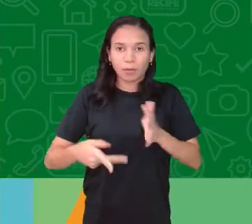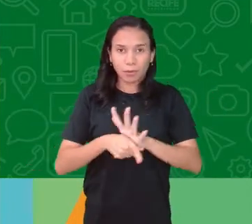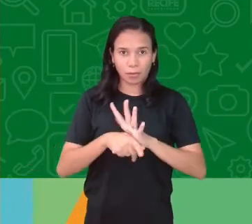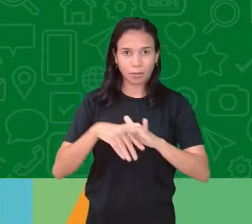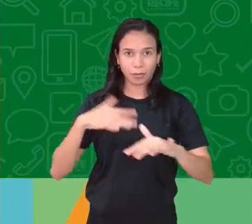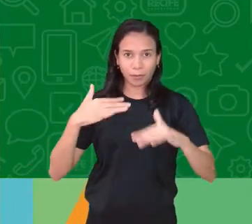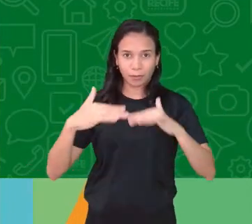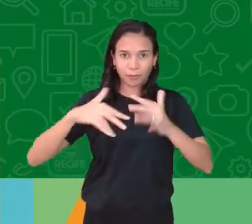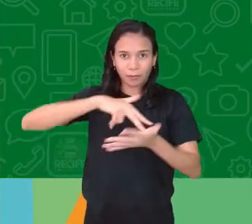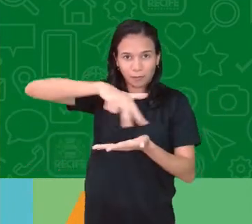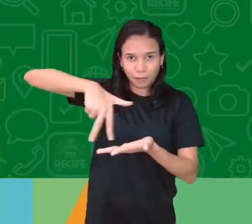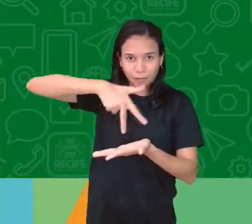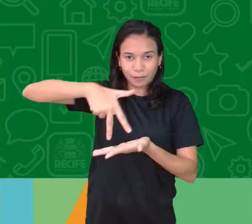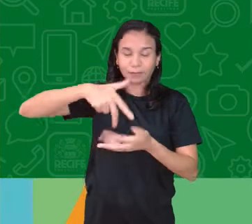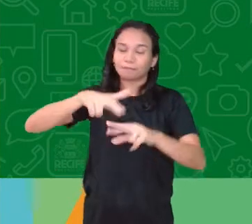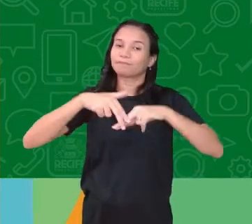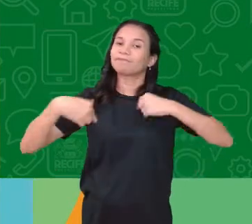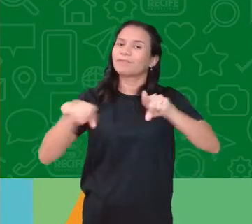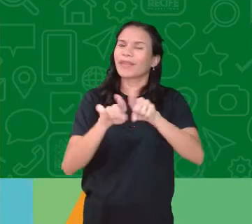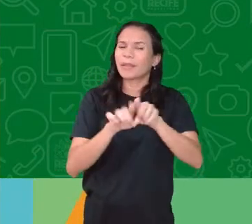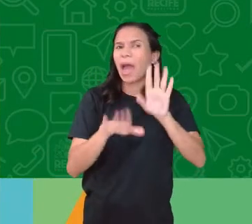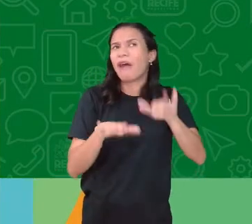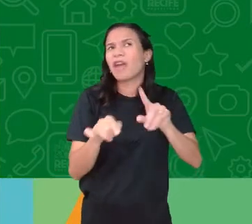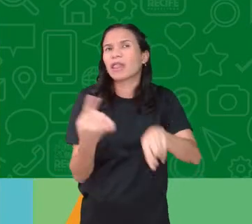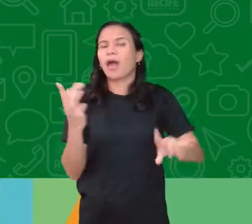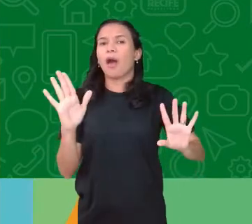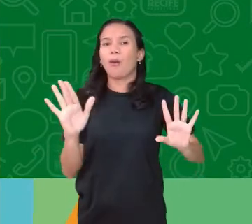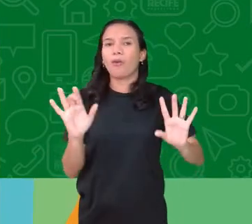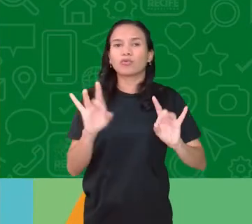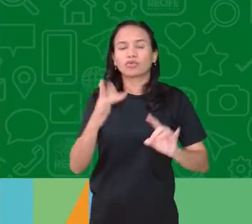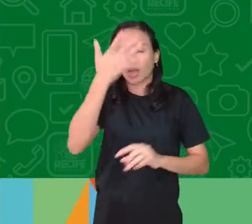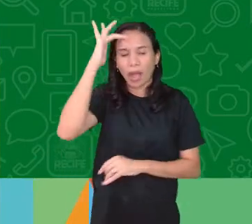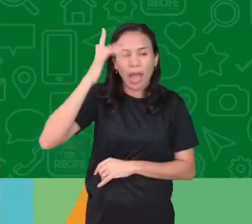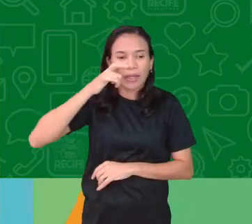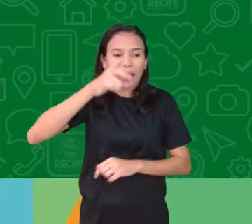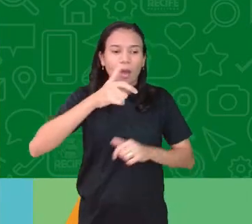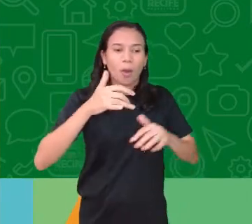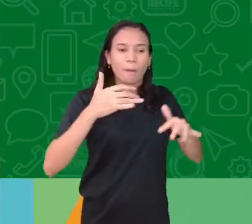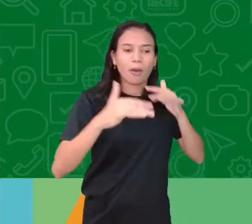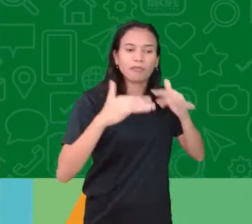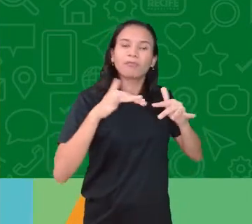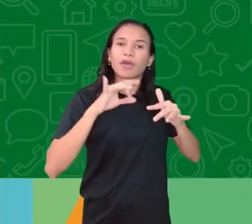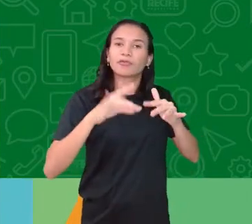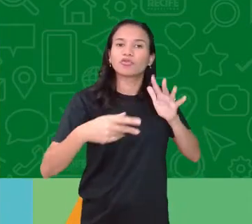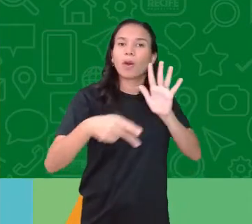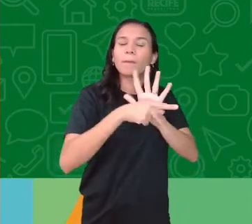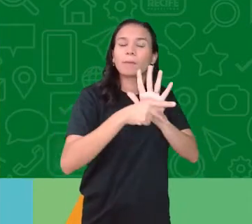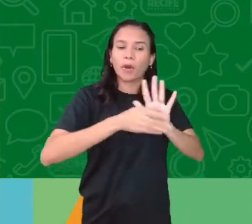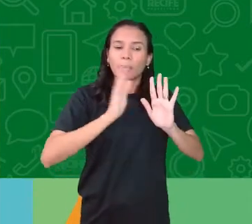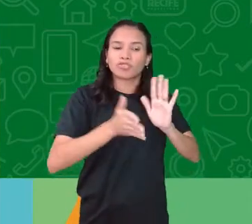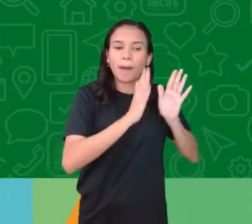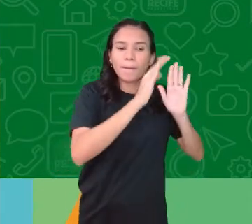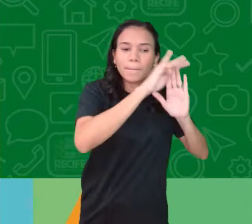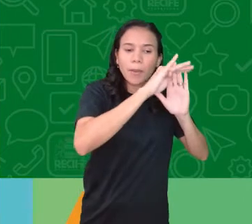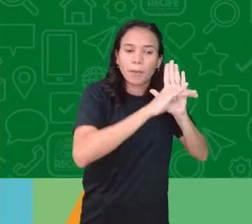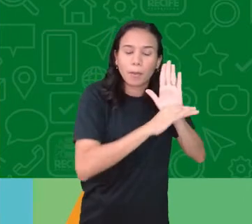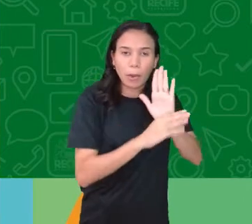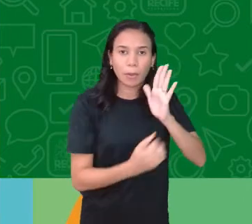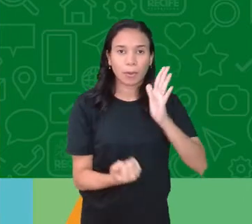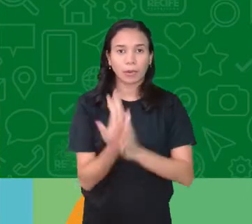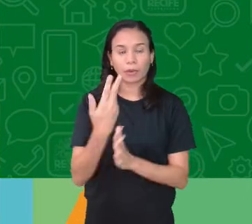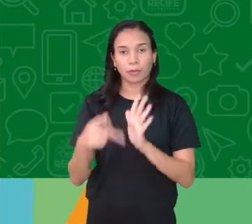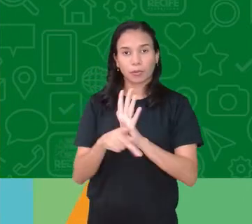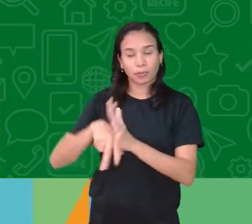tipo. E às vezes não, às vezes a intenção do movimento ela já é direcionada desde a criação da